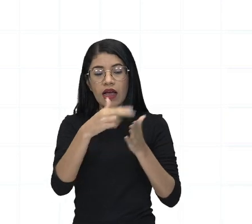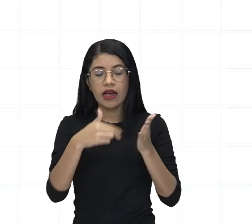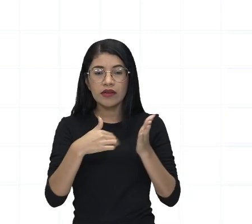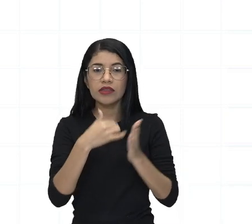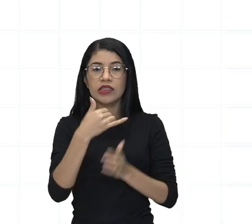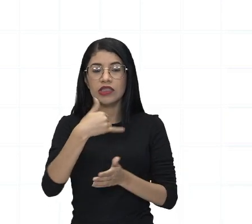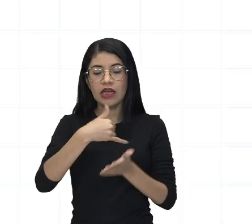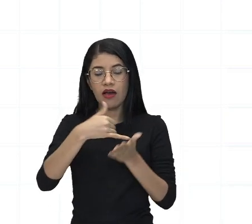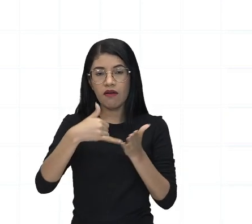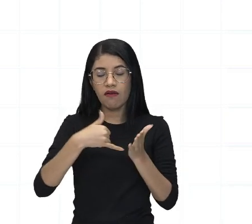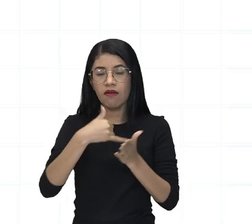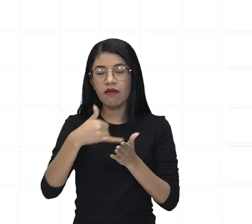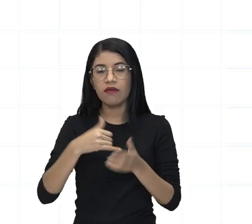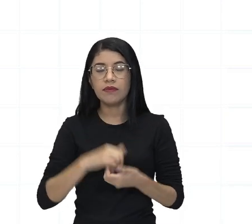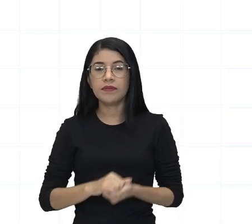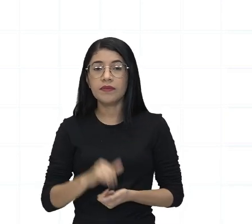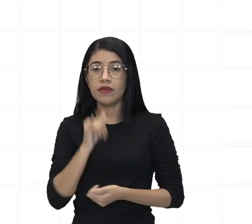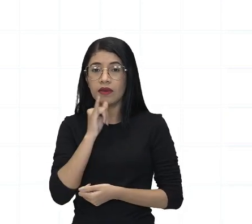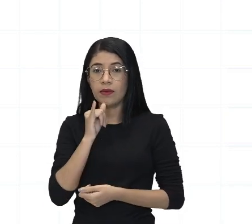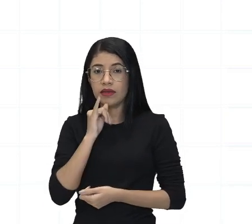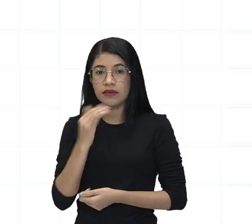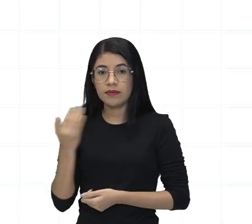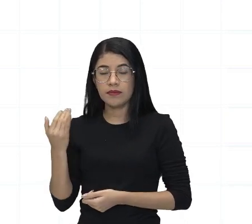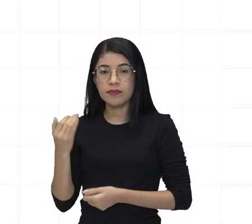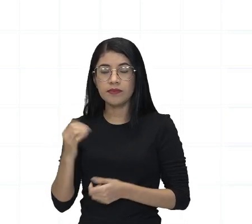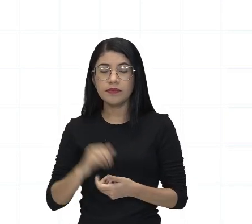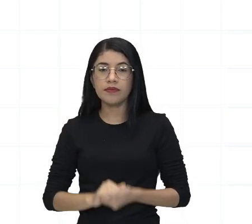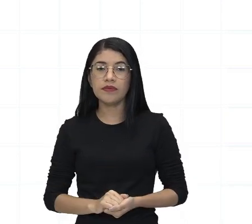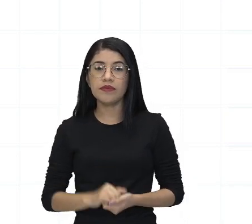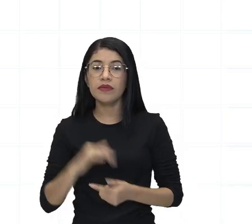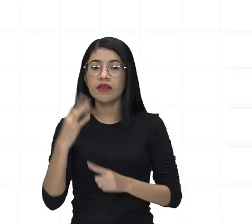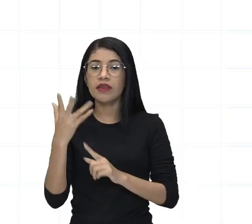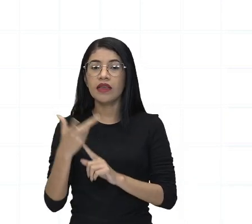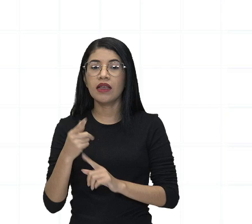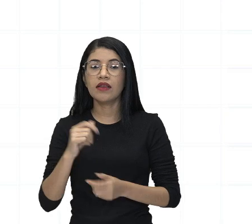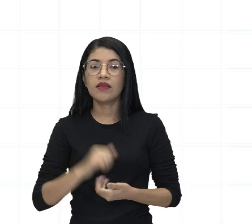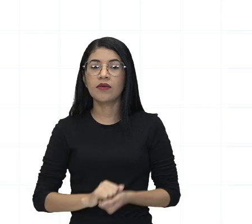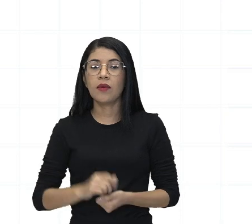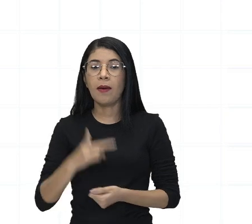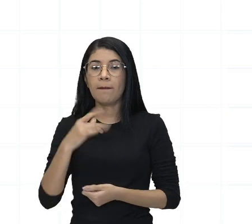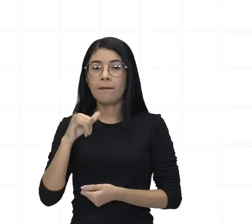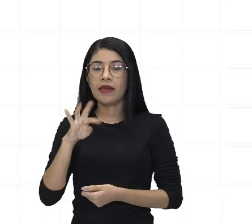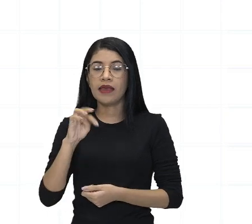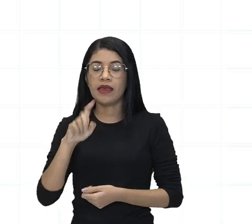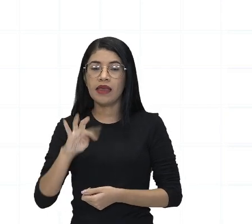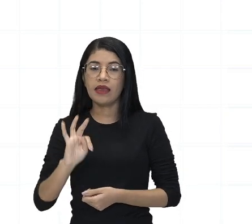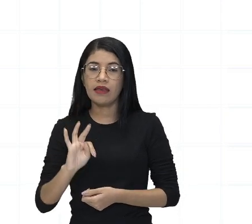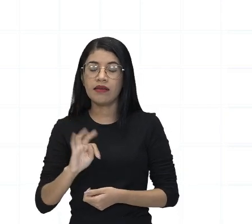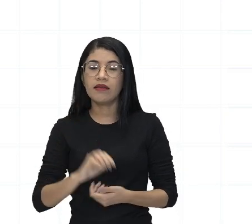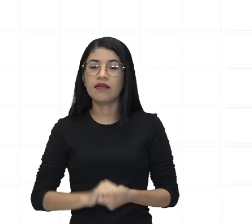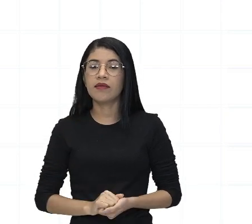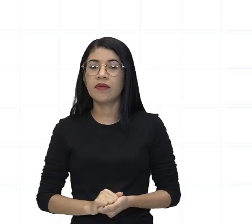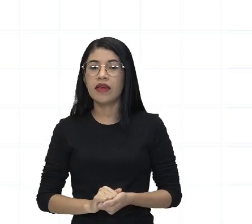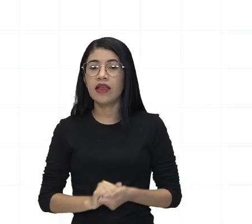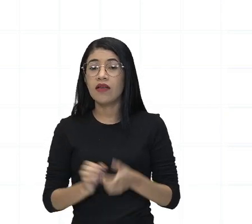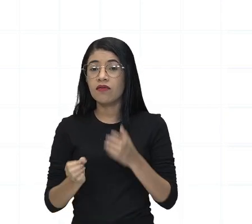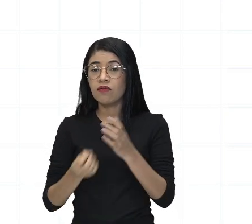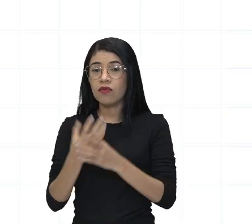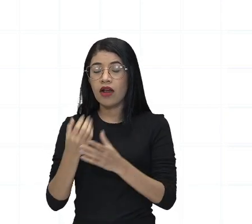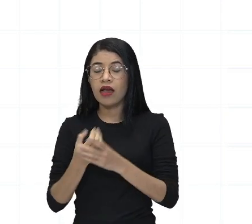nós temos uma obra de Pierre Mondrian chamada Composição número 10, que ela foi pintada